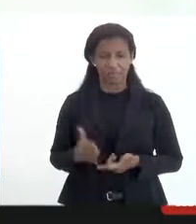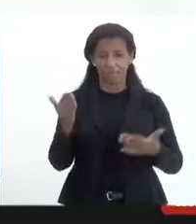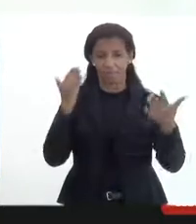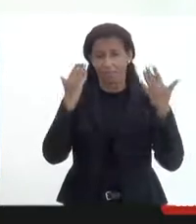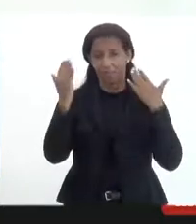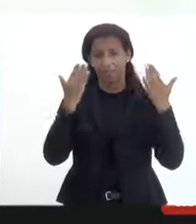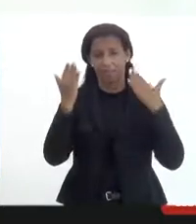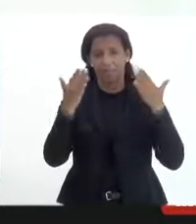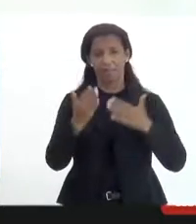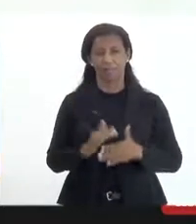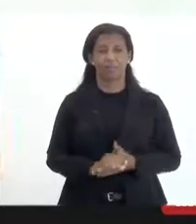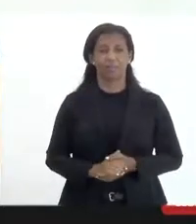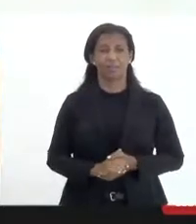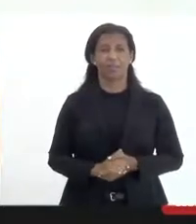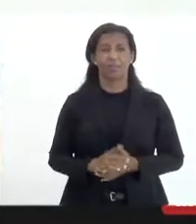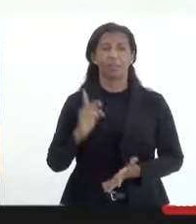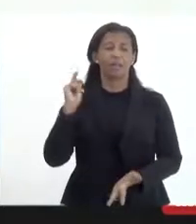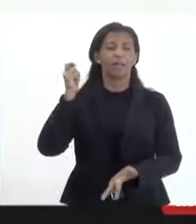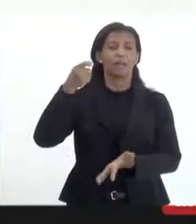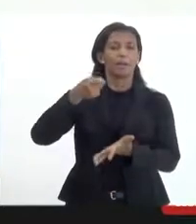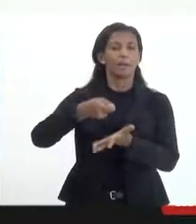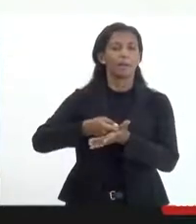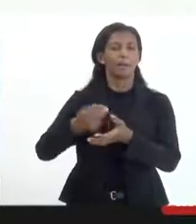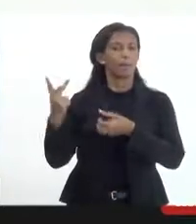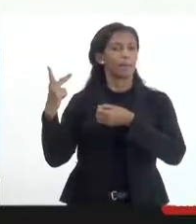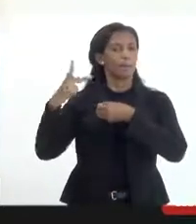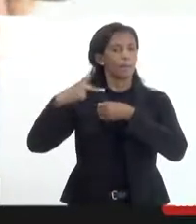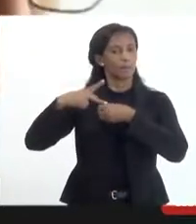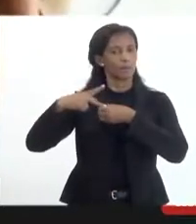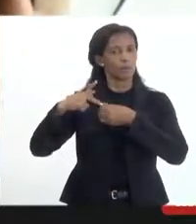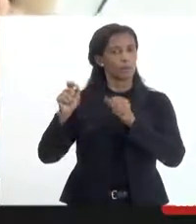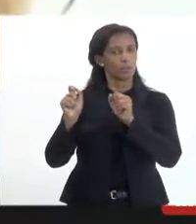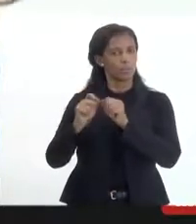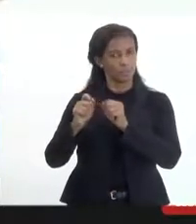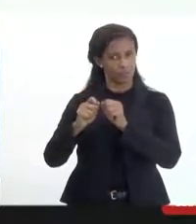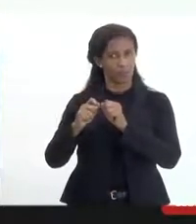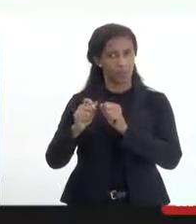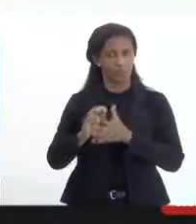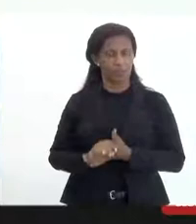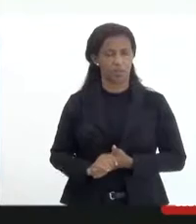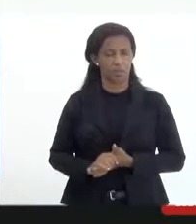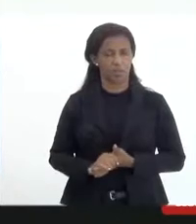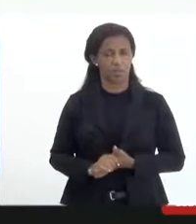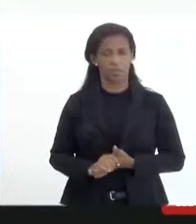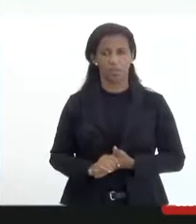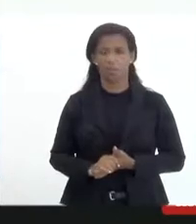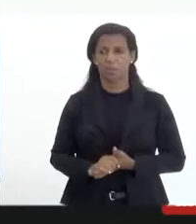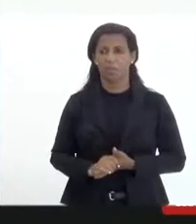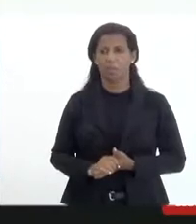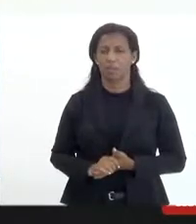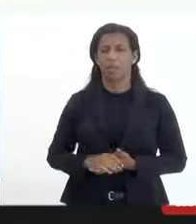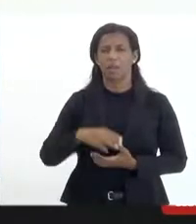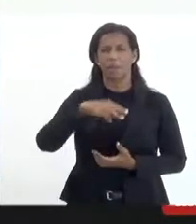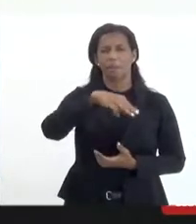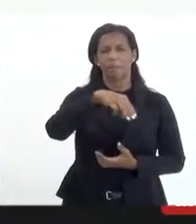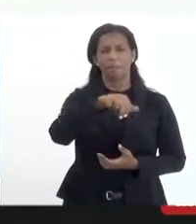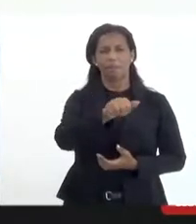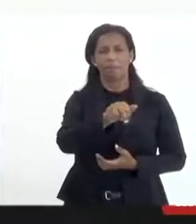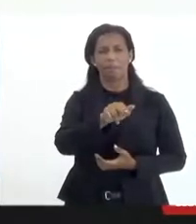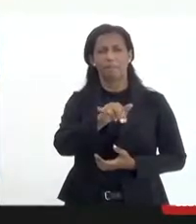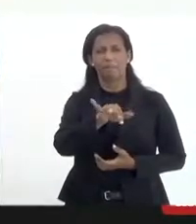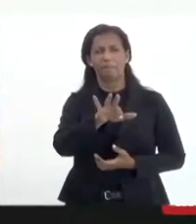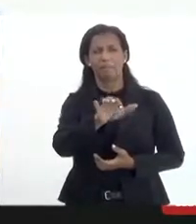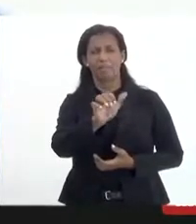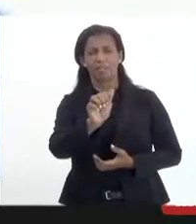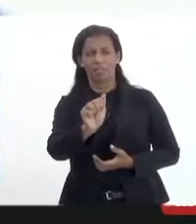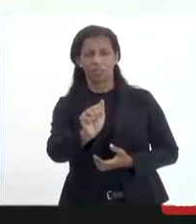relação ao pagamento que a Petrobras fez em relação ao diesel marítimo,